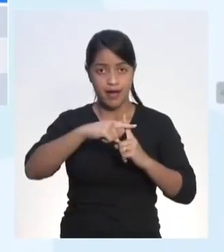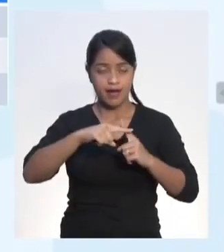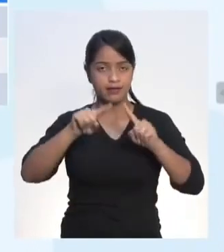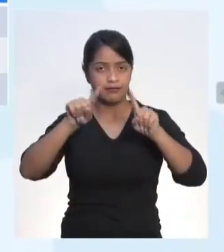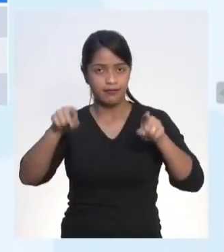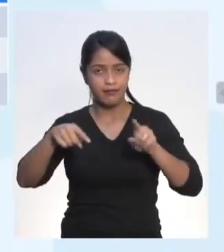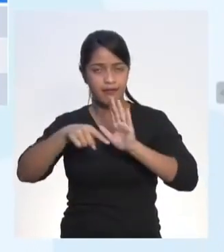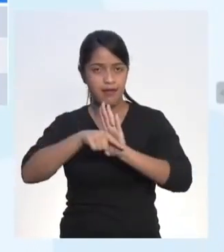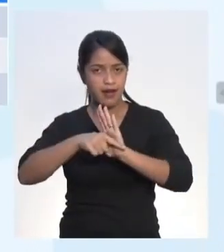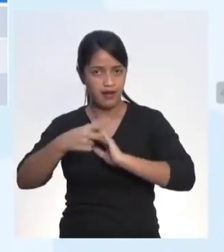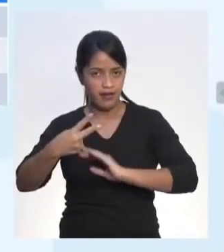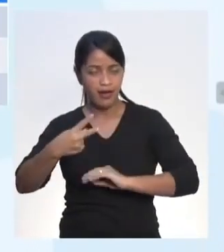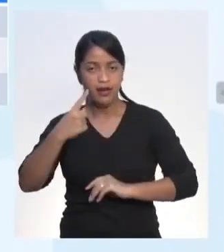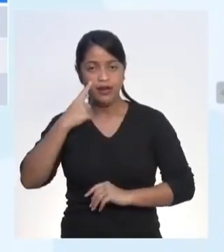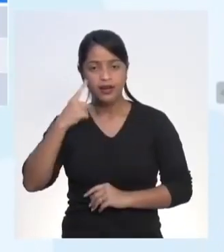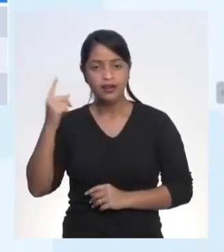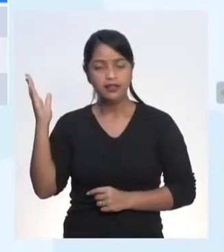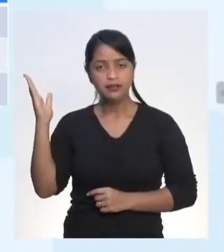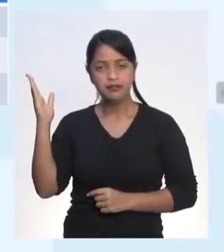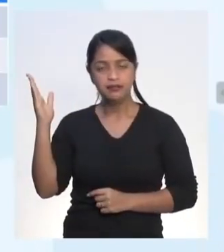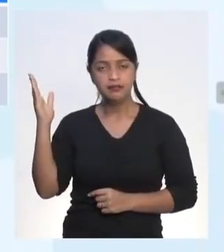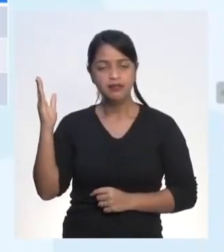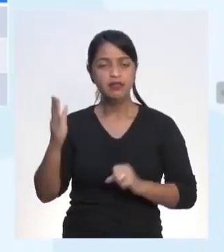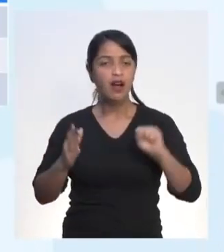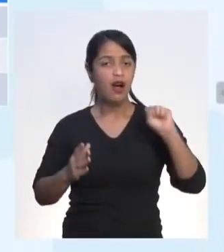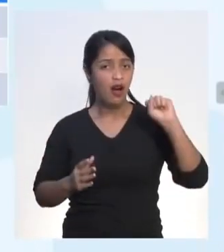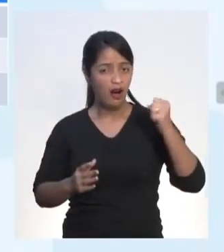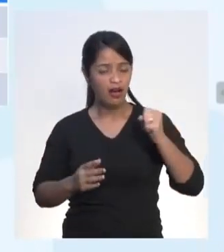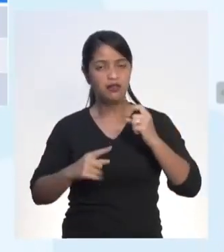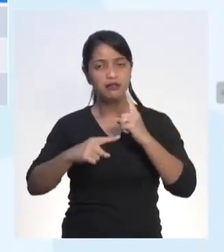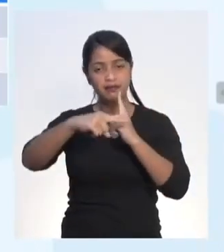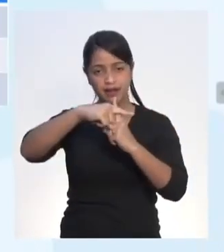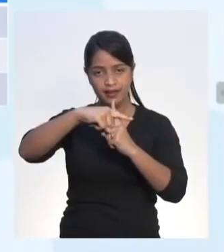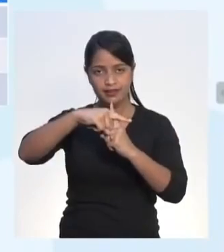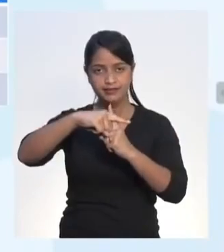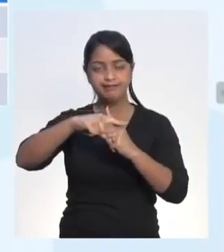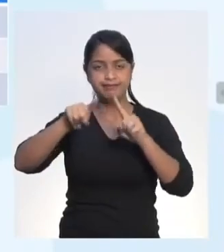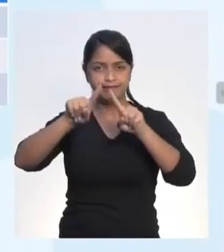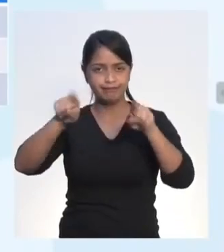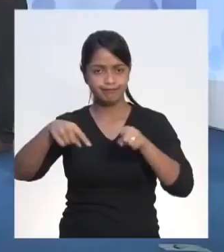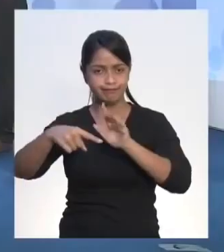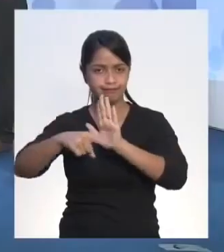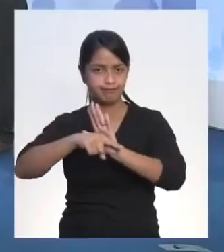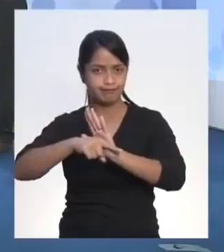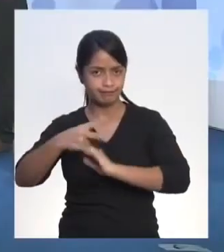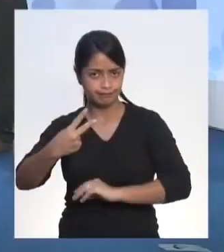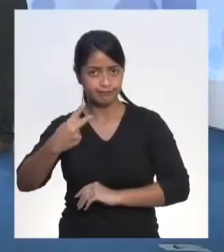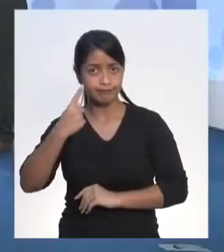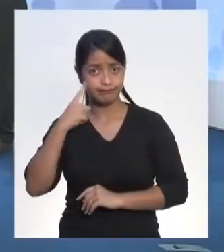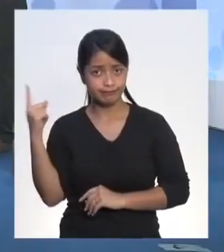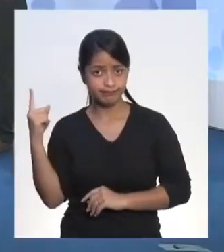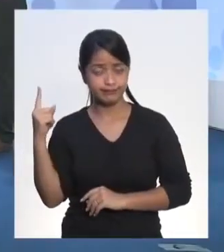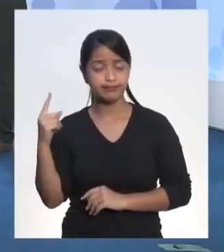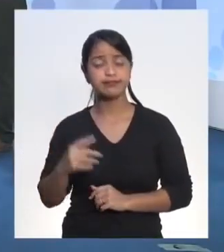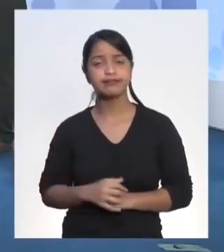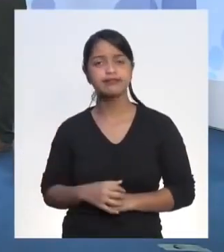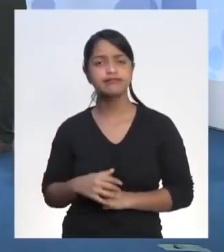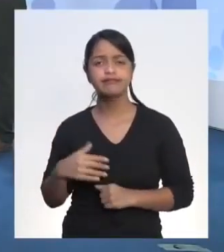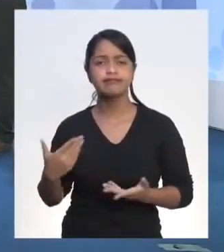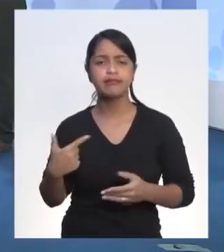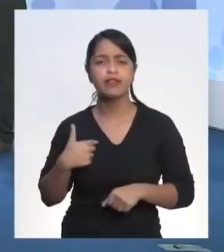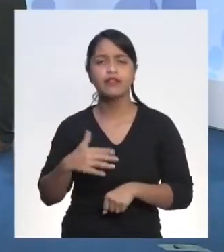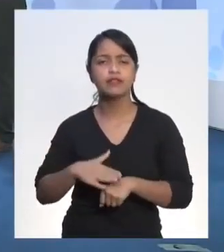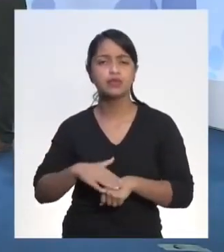aí para vocês o positivo e o negativo. Então, o que eu tenho que fazer aqui, o que eu tenho que operar,